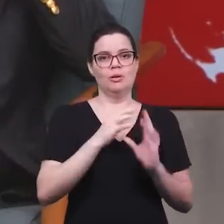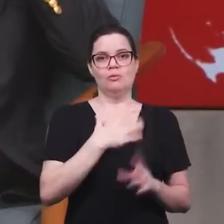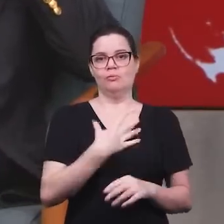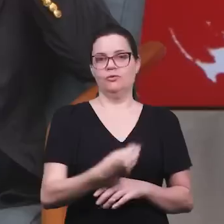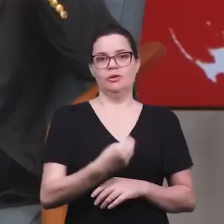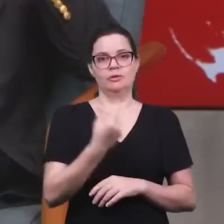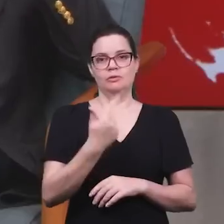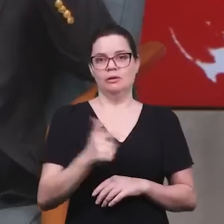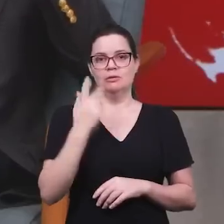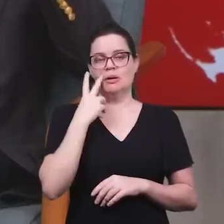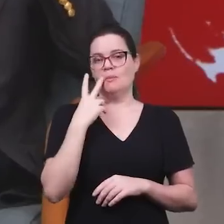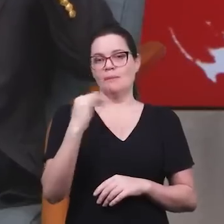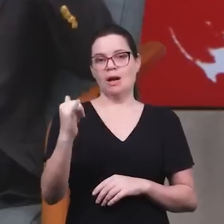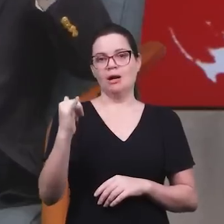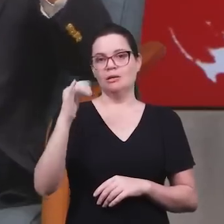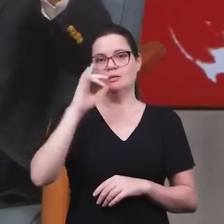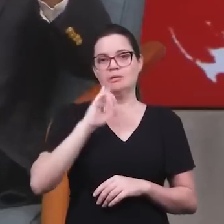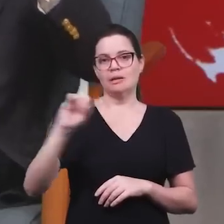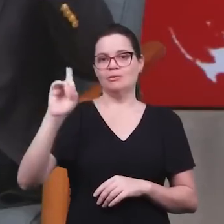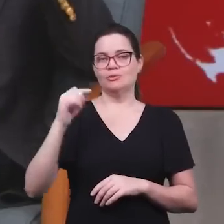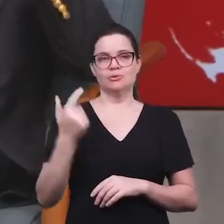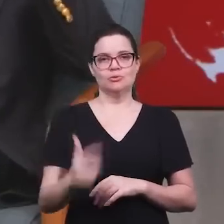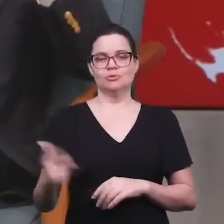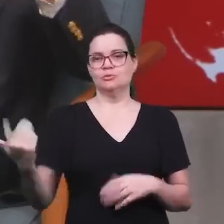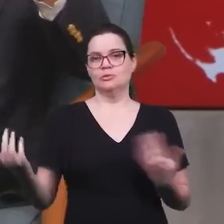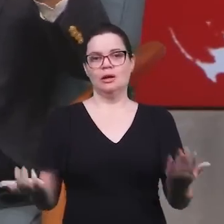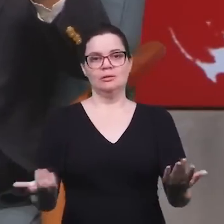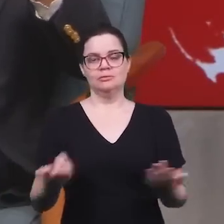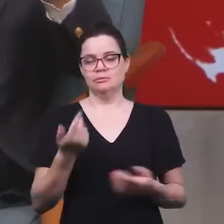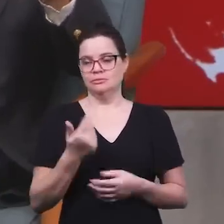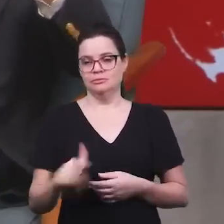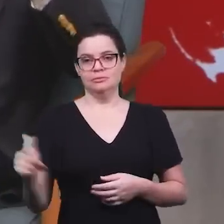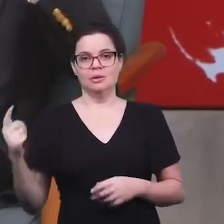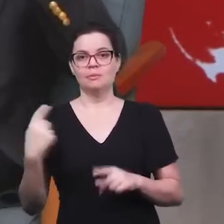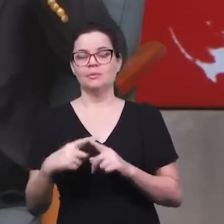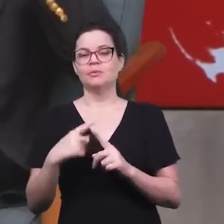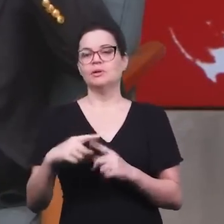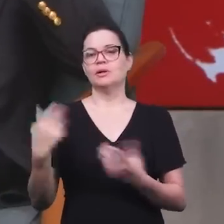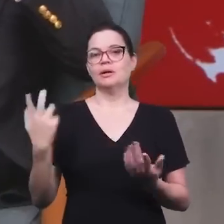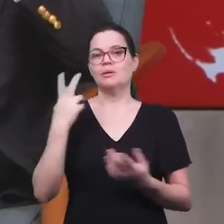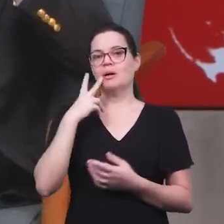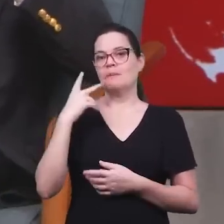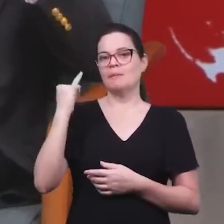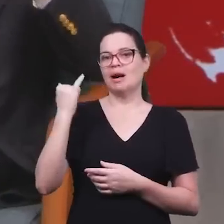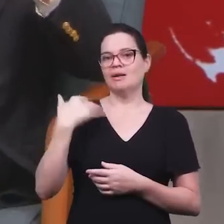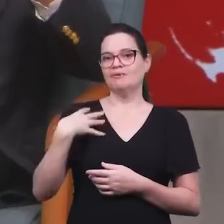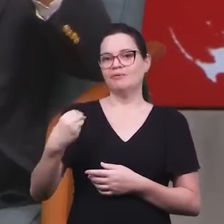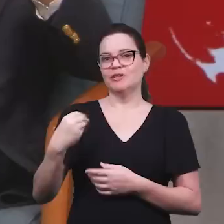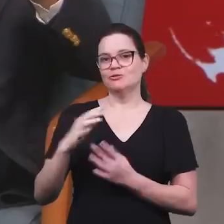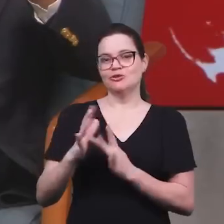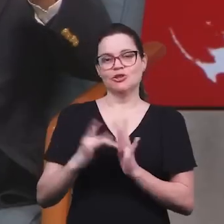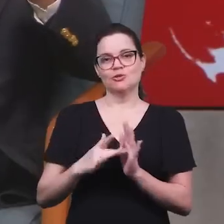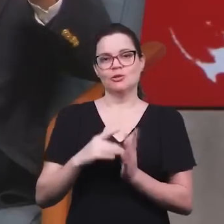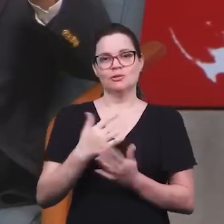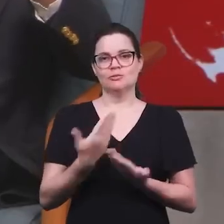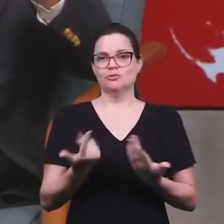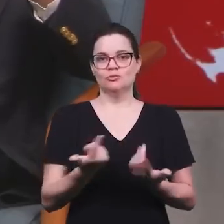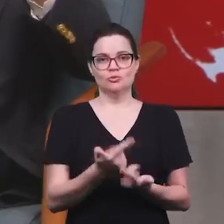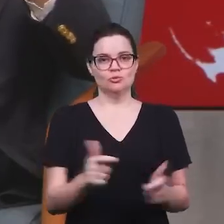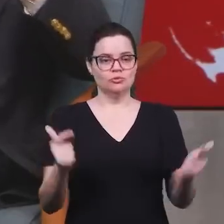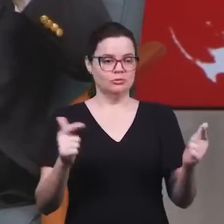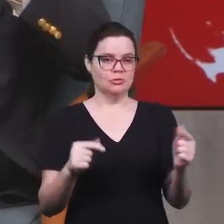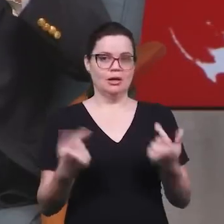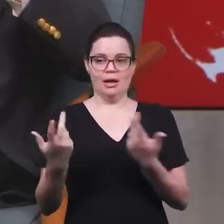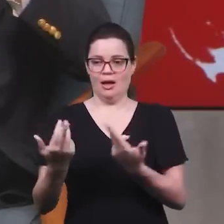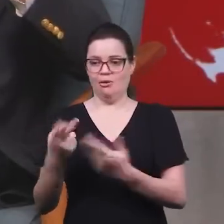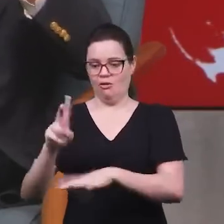viúva. O marido, quer dizer, o pai está morto, né? O pai e o filho estão mortos. Aquela mulher, o pai e o filho